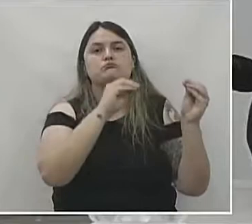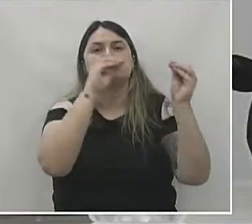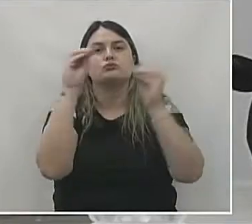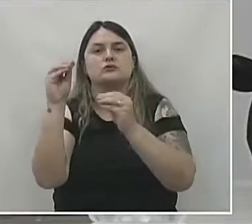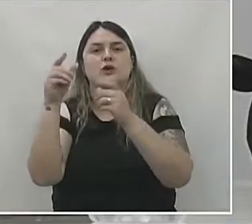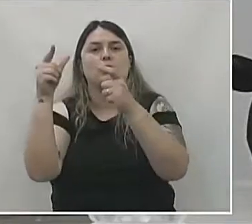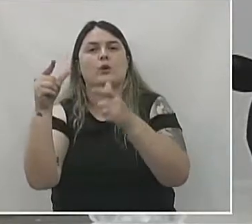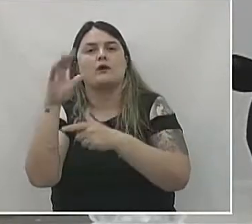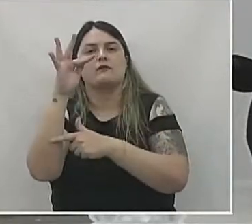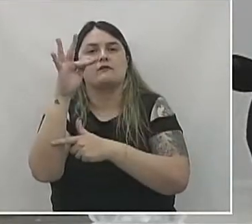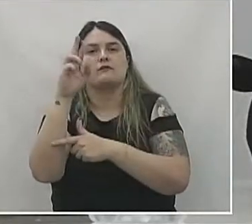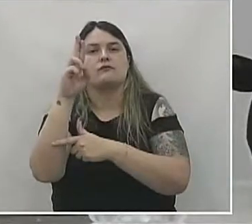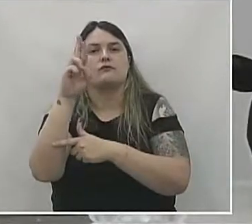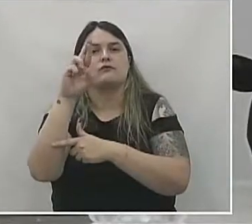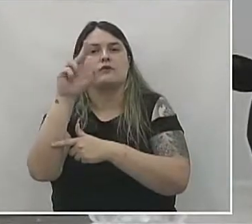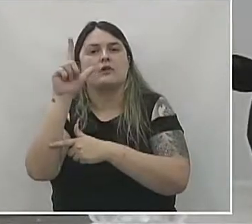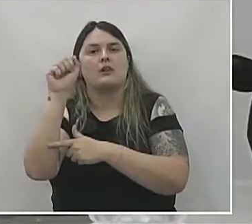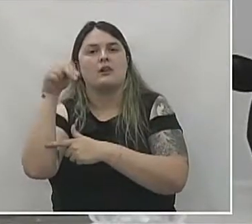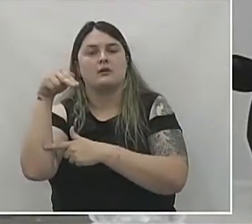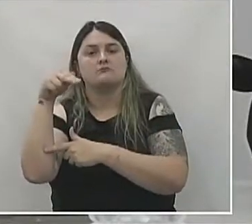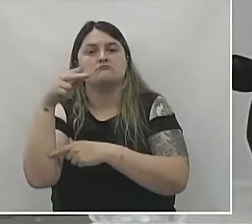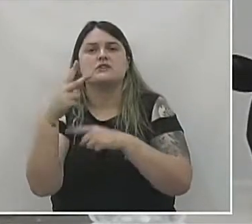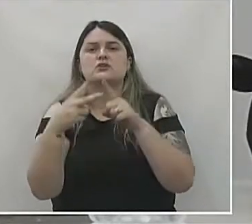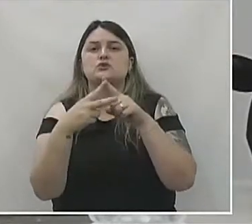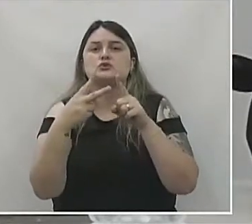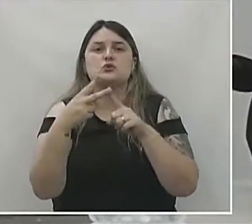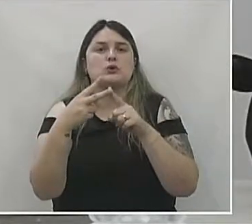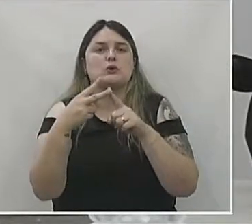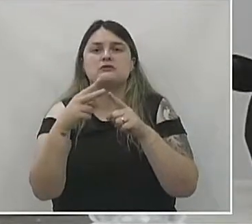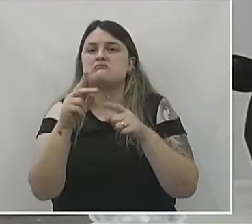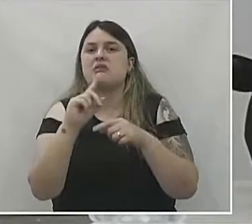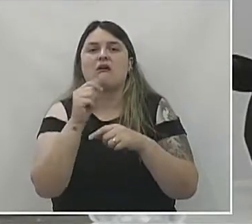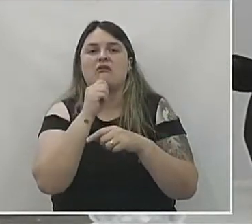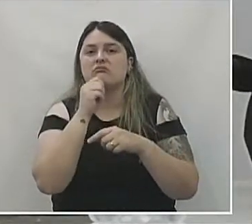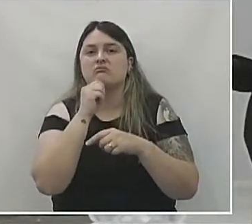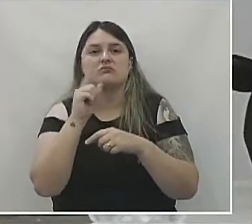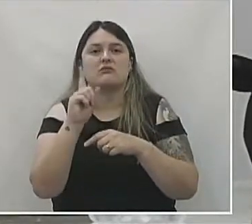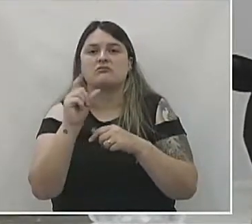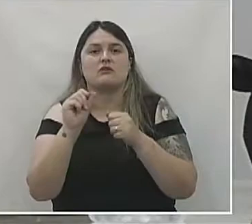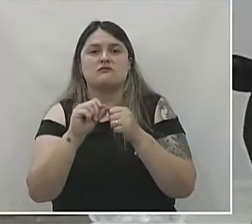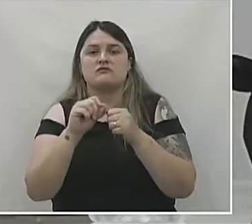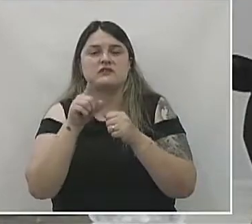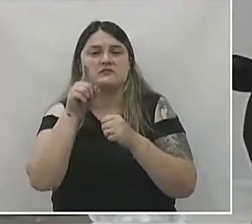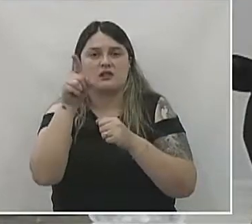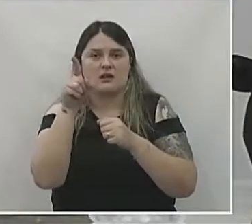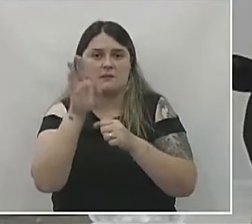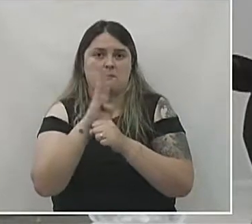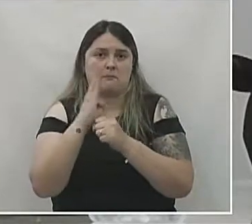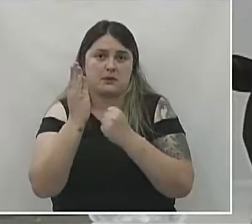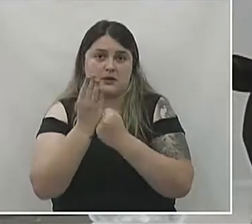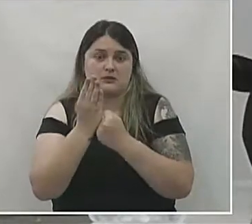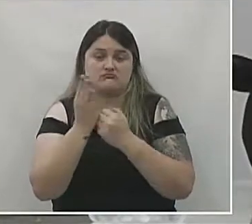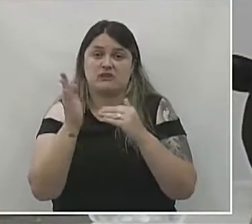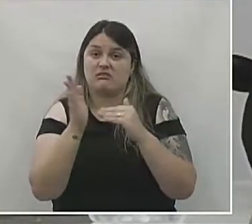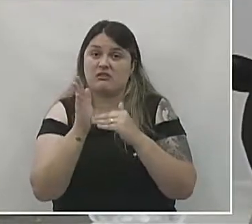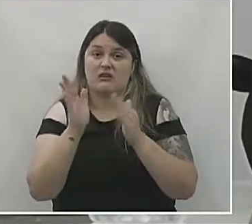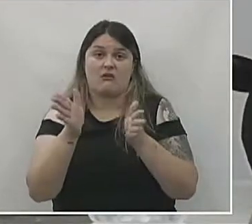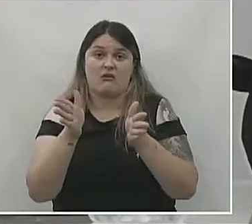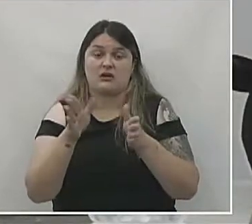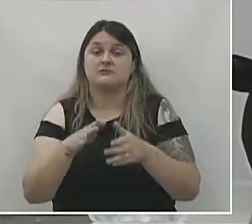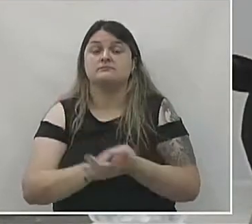agora essas duas esses dois equipamentos não foram colocados nos devidos lugares